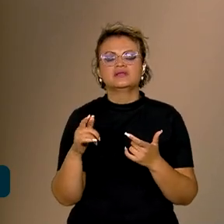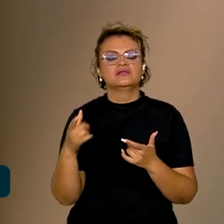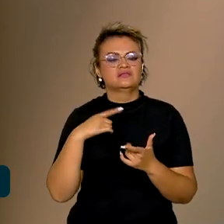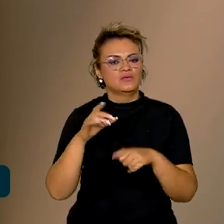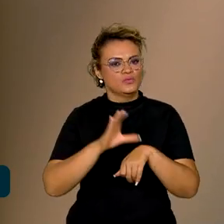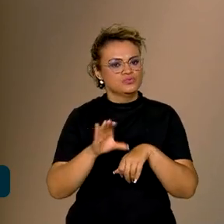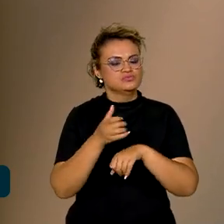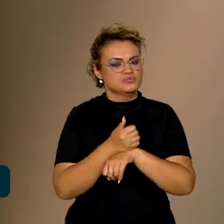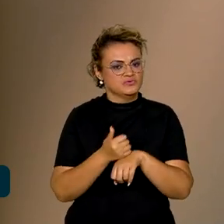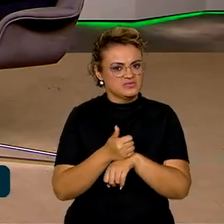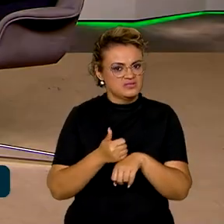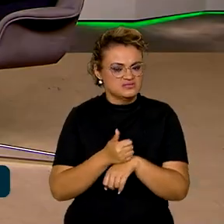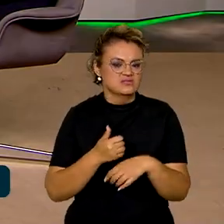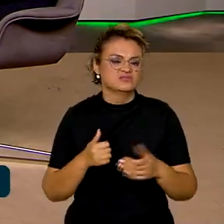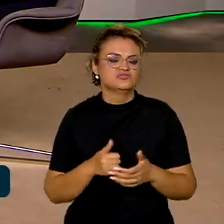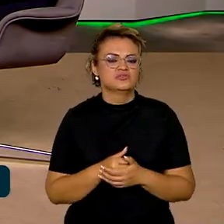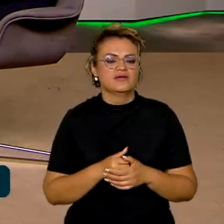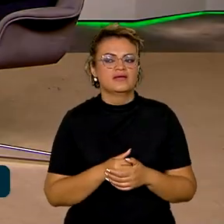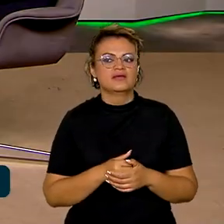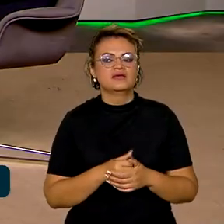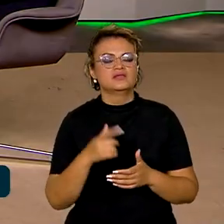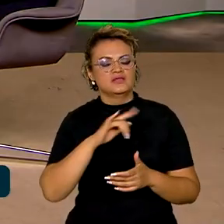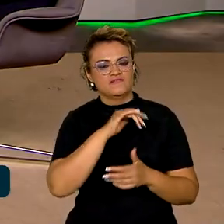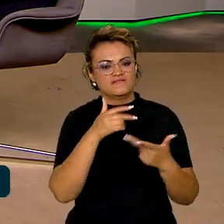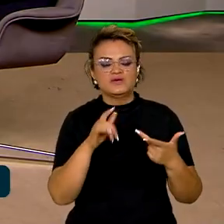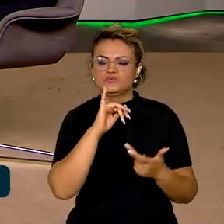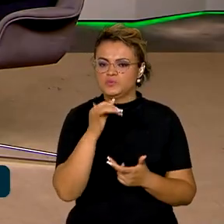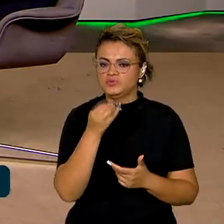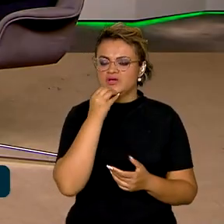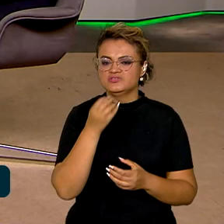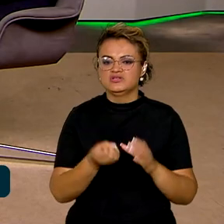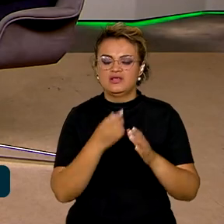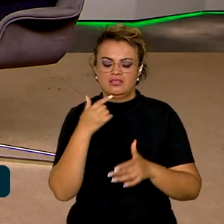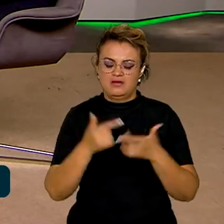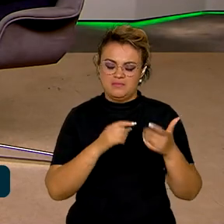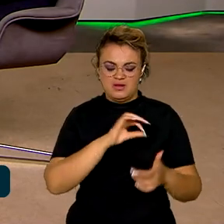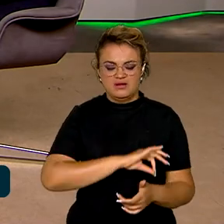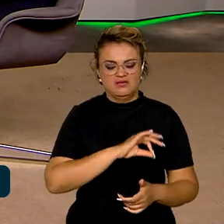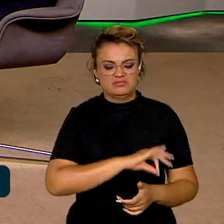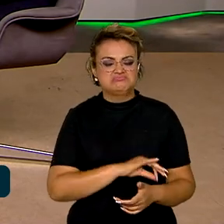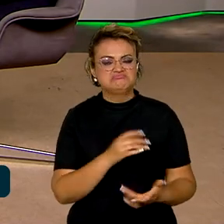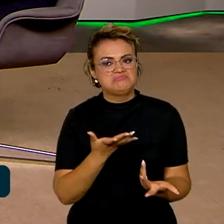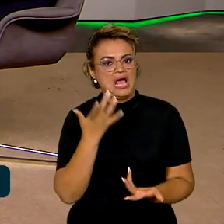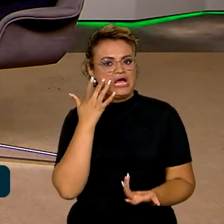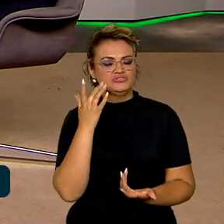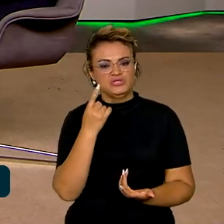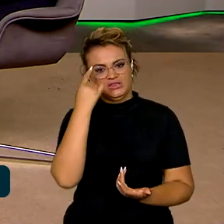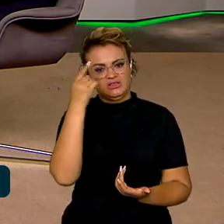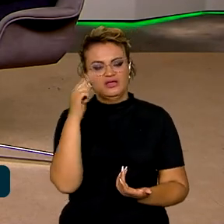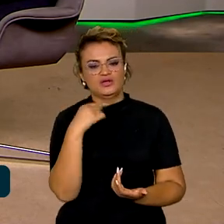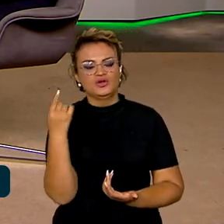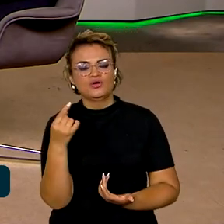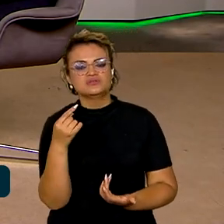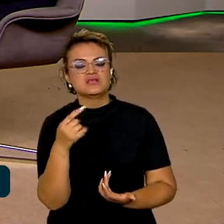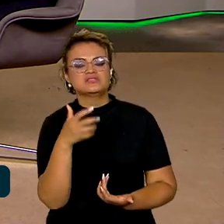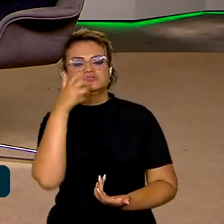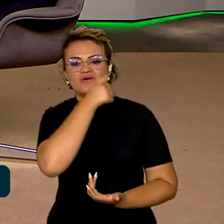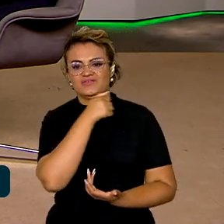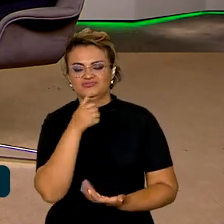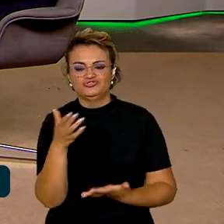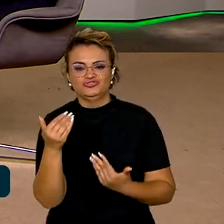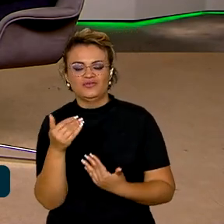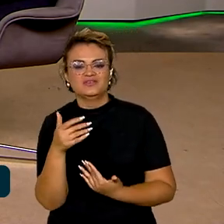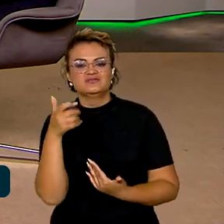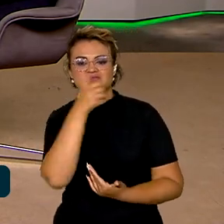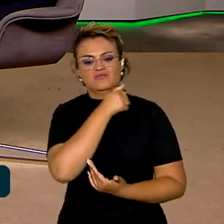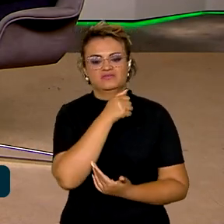cursos profissionalizantes e oportunidades de geração de trabalho e renda. Acho que a nossa ideia justamente é resgatar a nossa